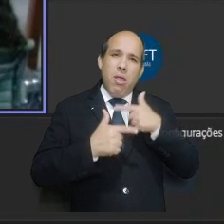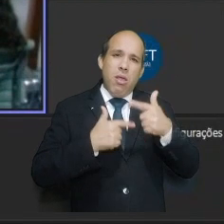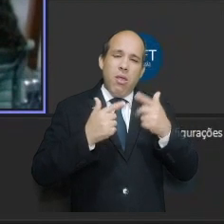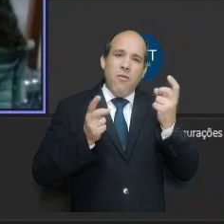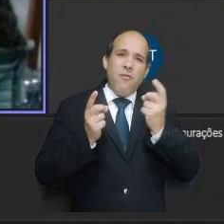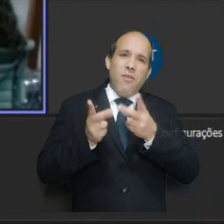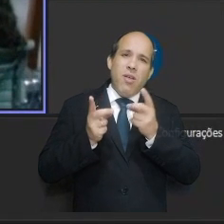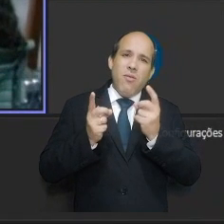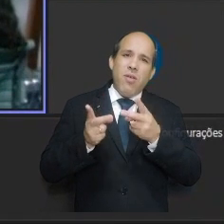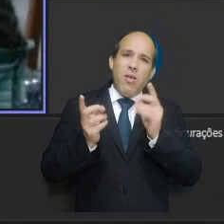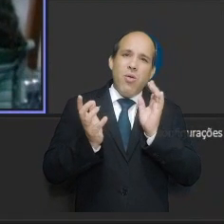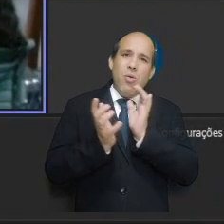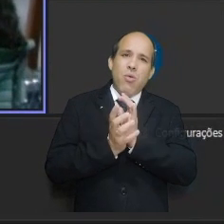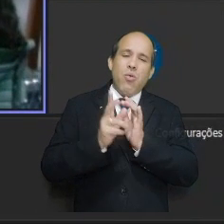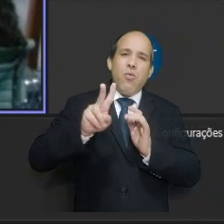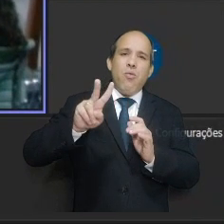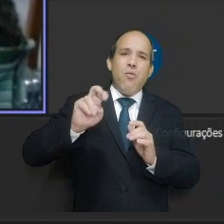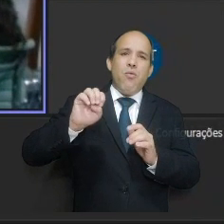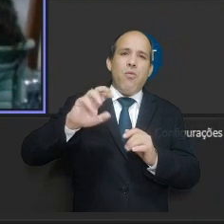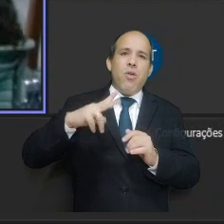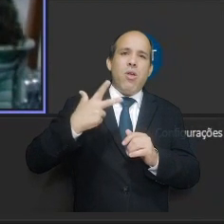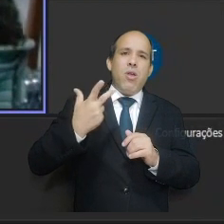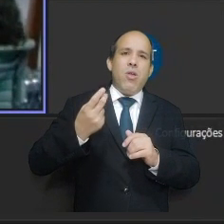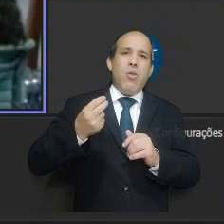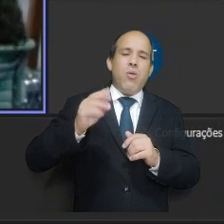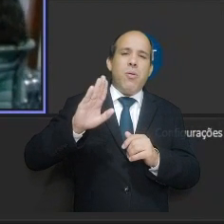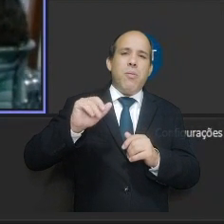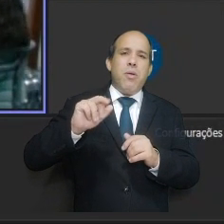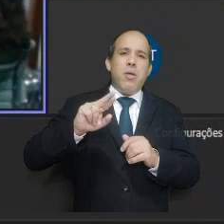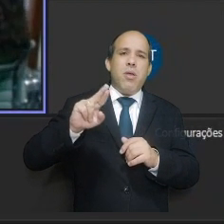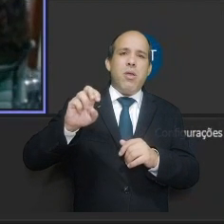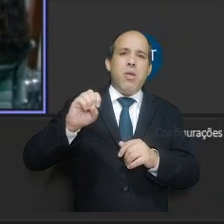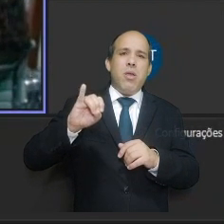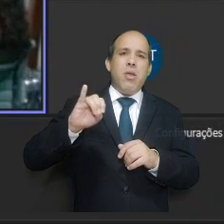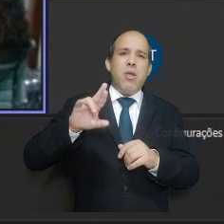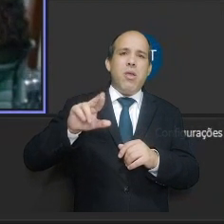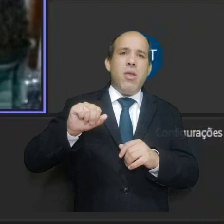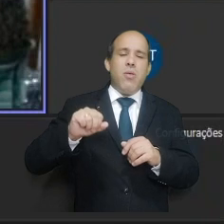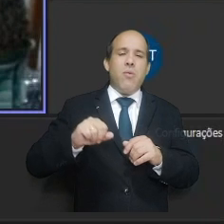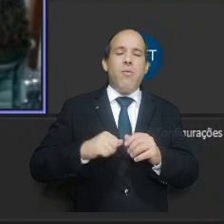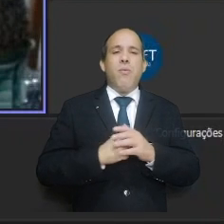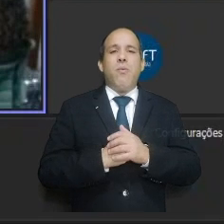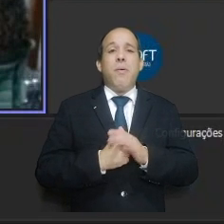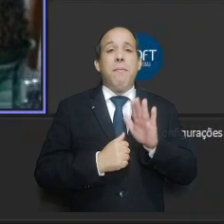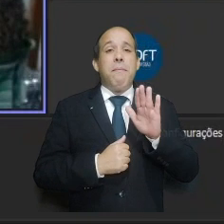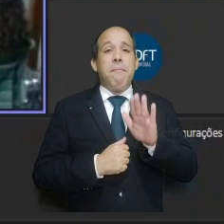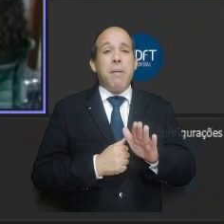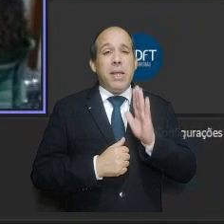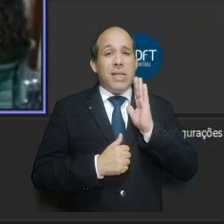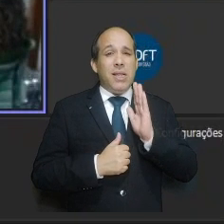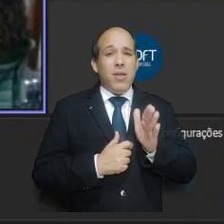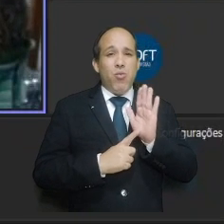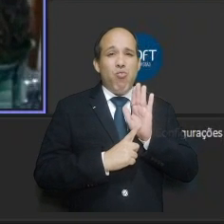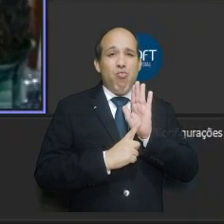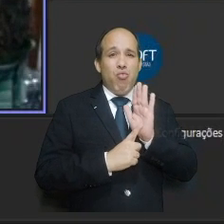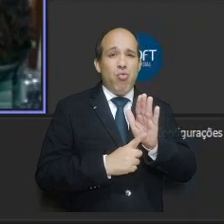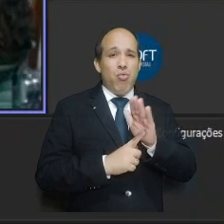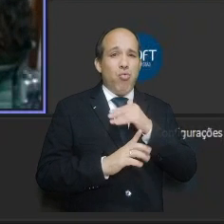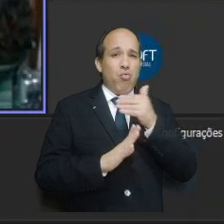relação à venda desses produtos da linha Velho Barreiro. Todavia, conforme já